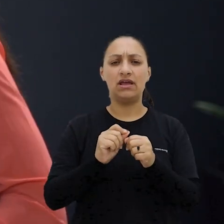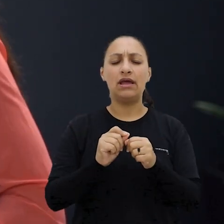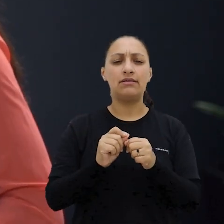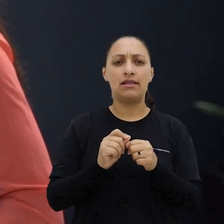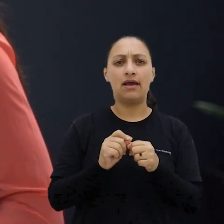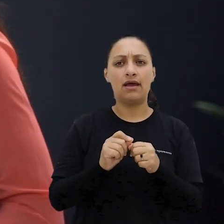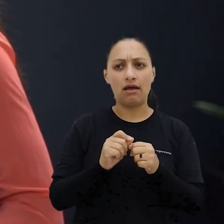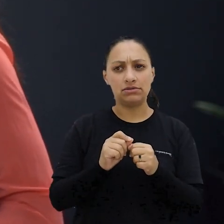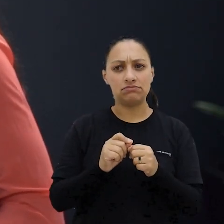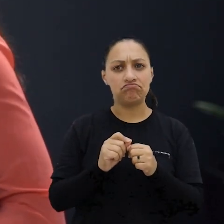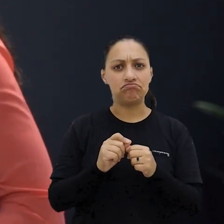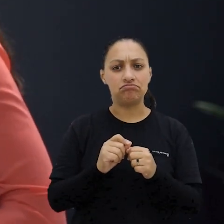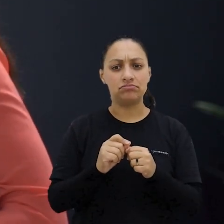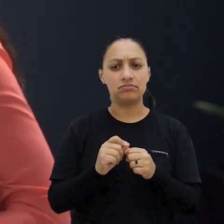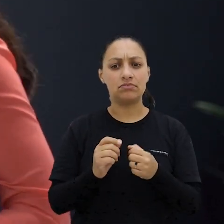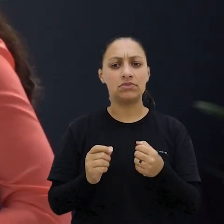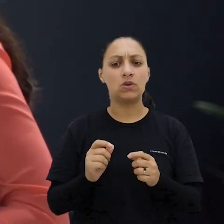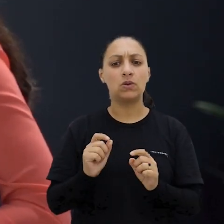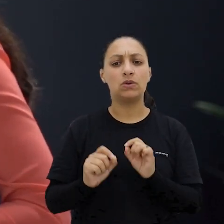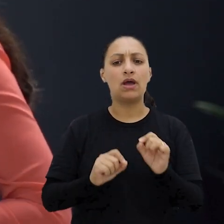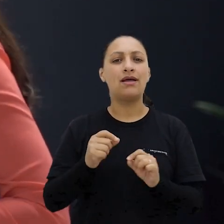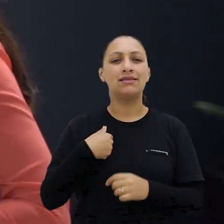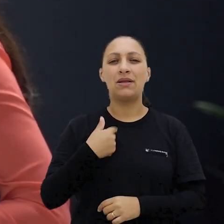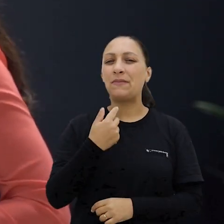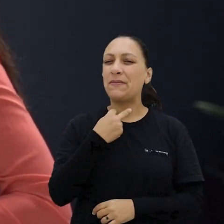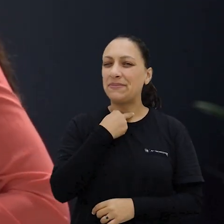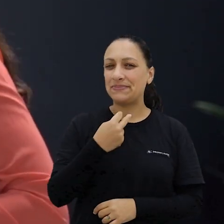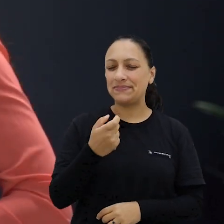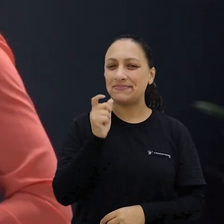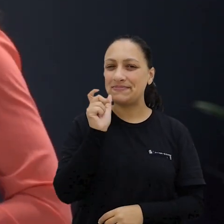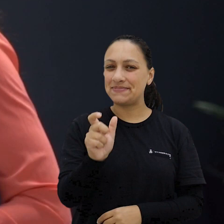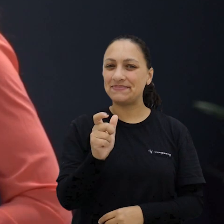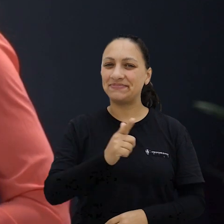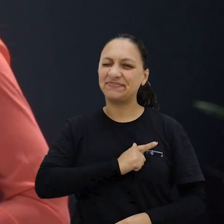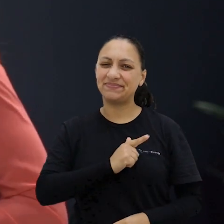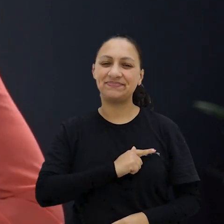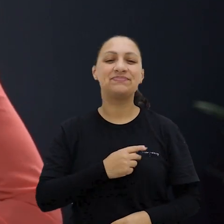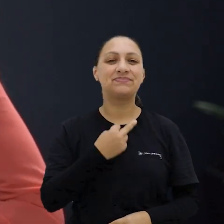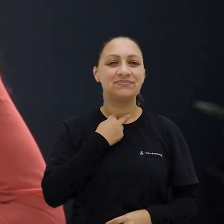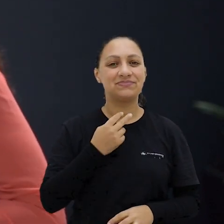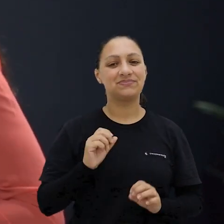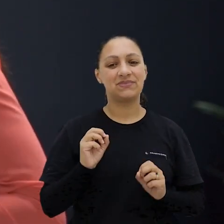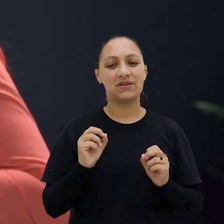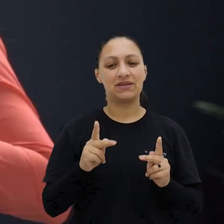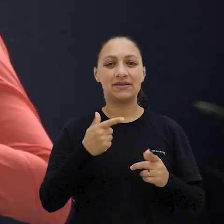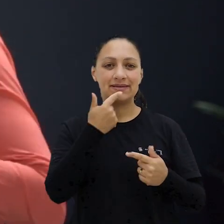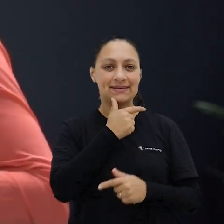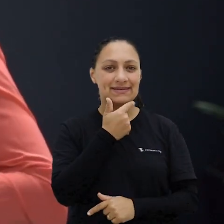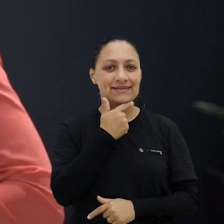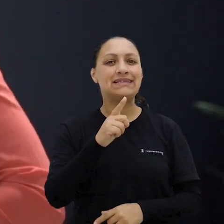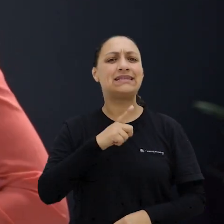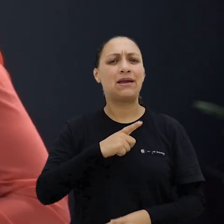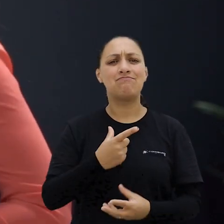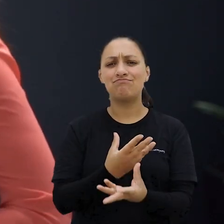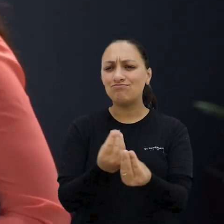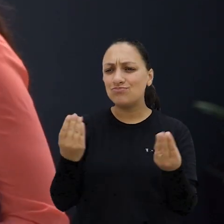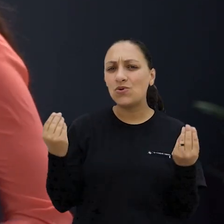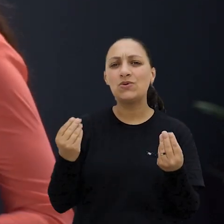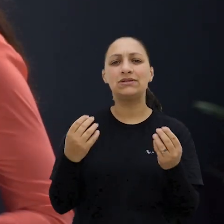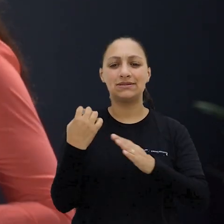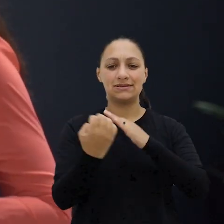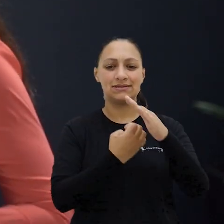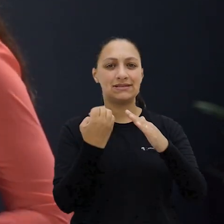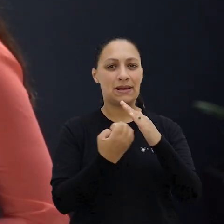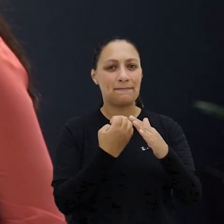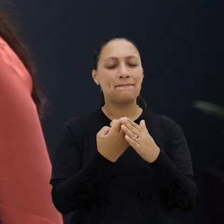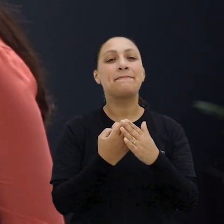potenciais, né? A gente tem um monte... Pode falar palavrão? Não? A gente tem um monte de empresas,